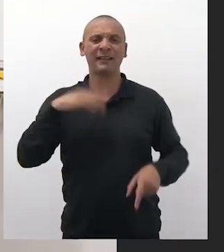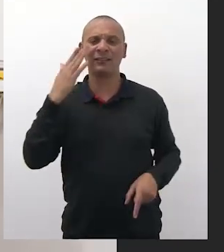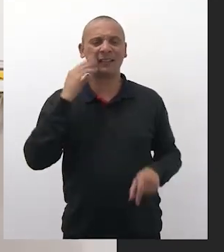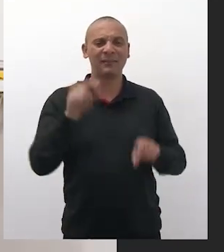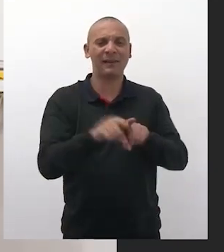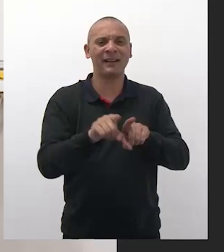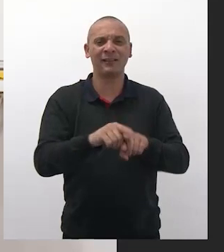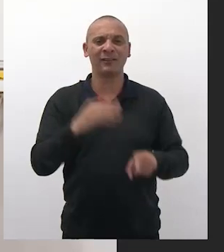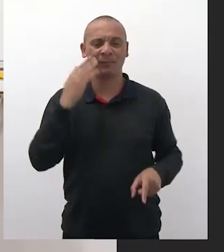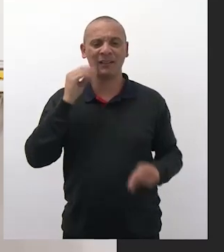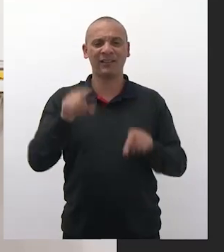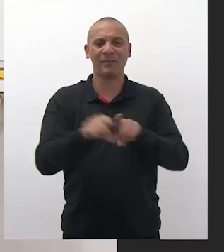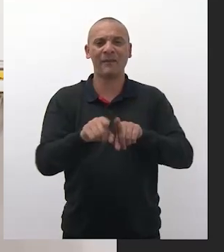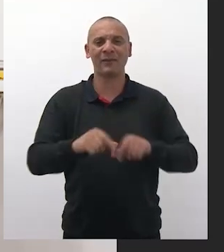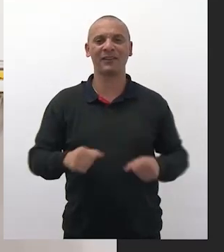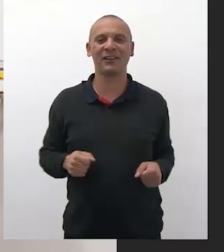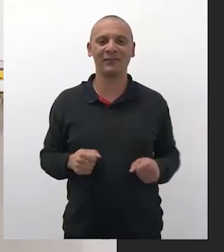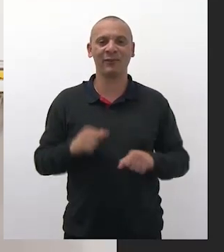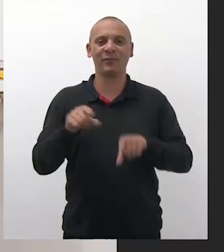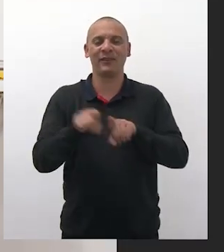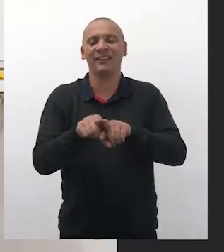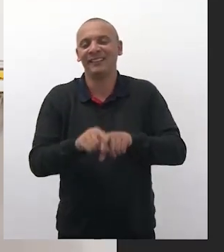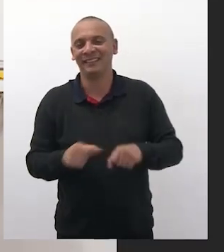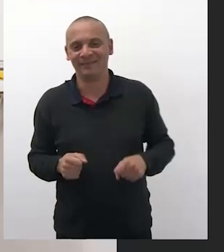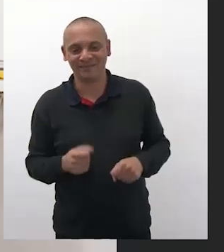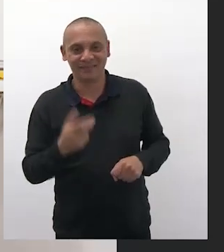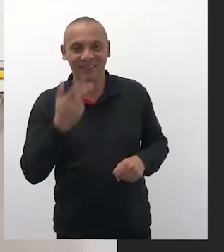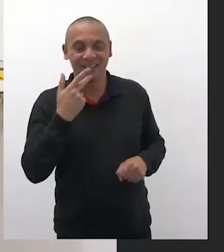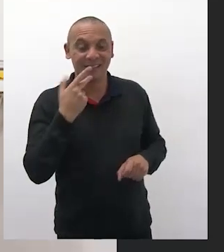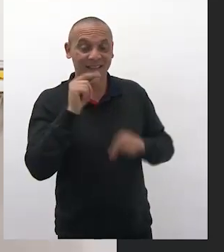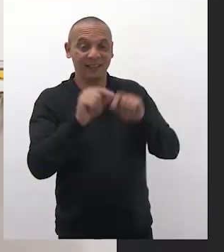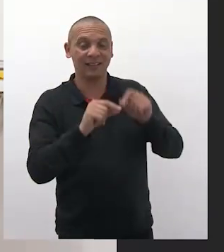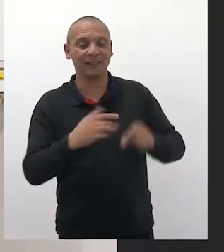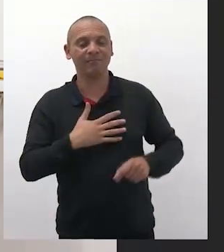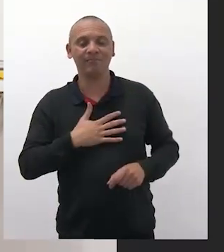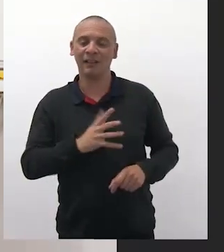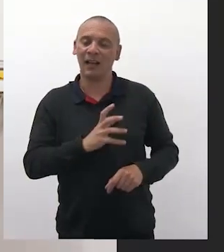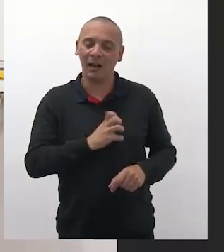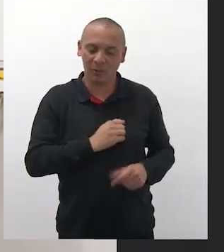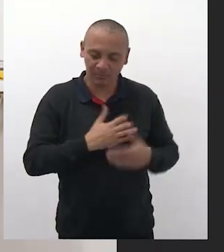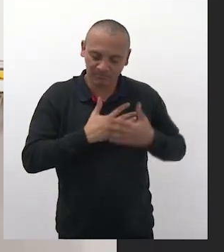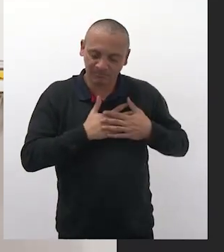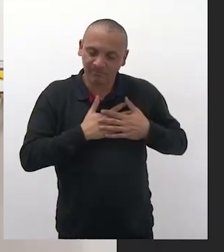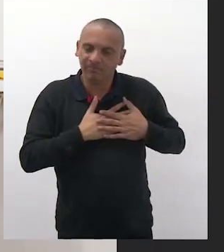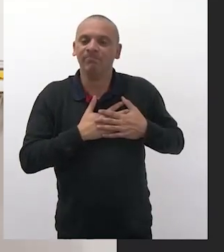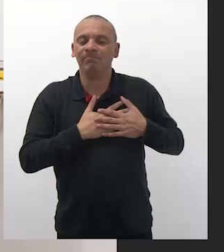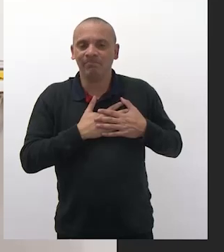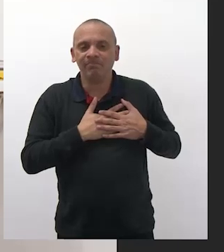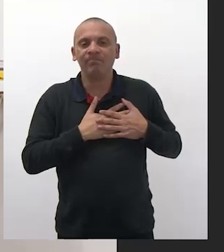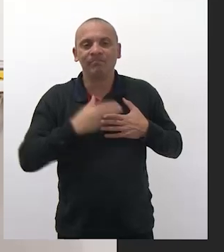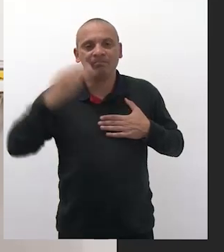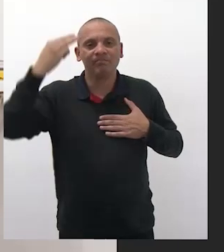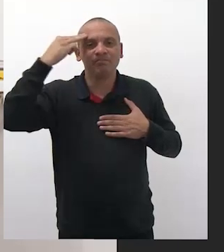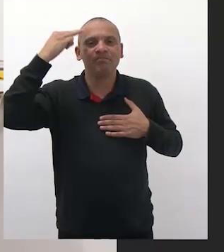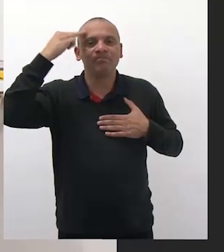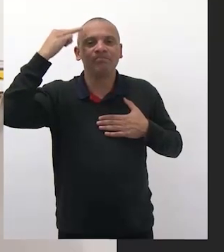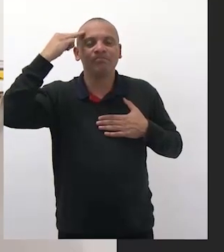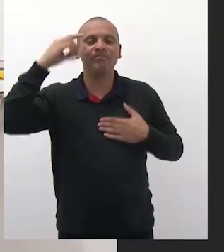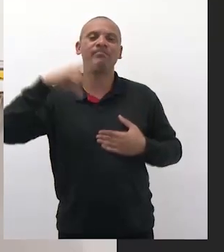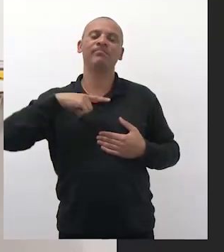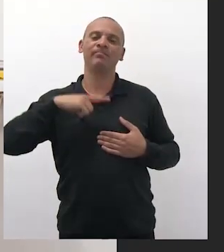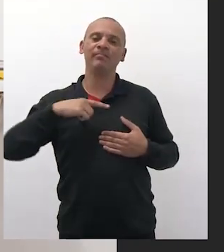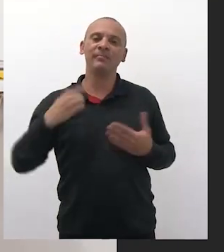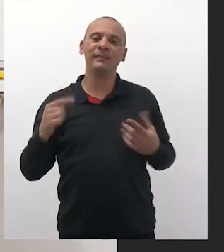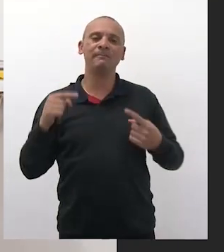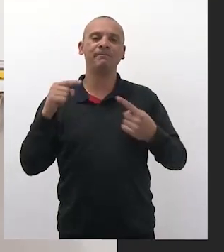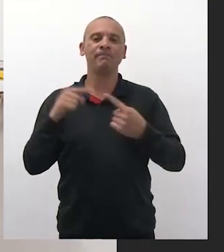muito carinho mesmo, com muito amor, assim, sabe? É uma memória afetiva mesmo, né?